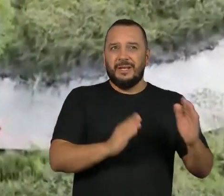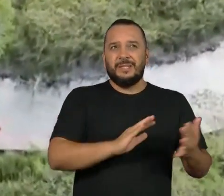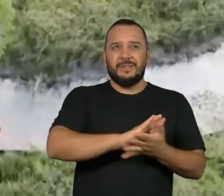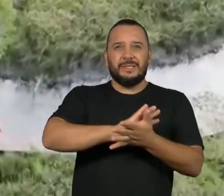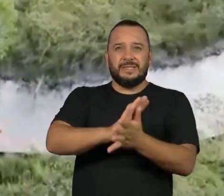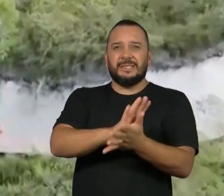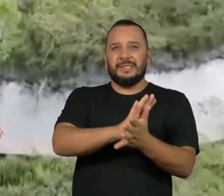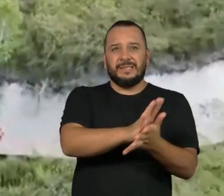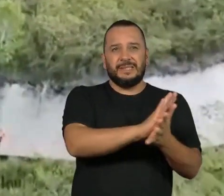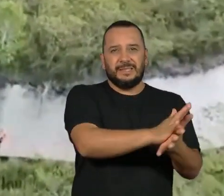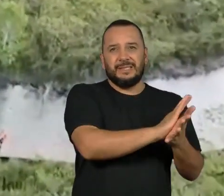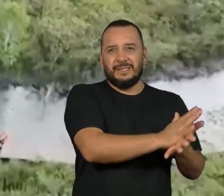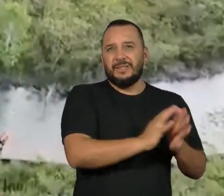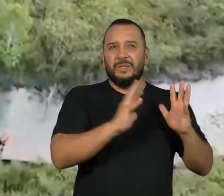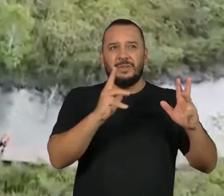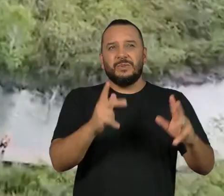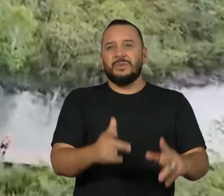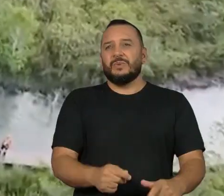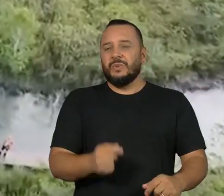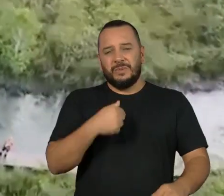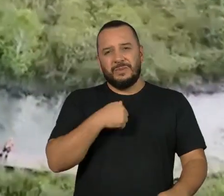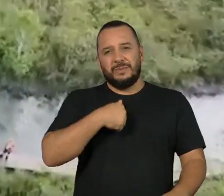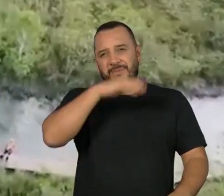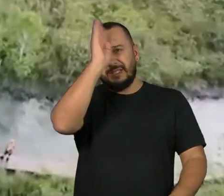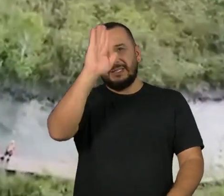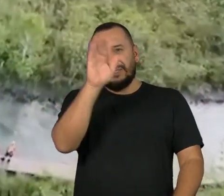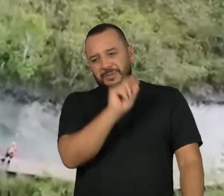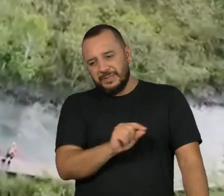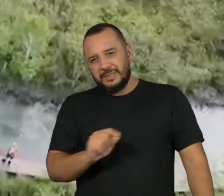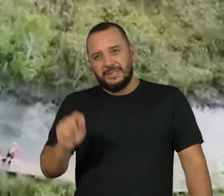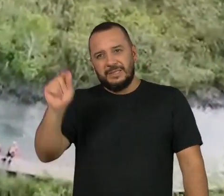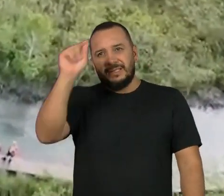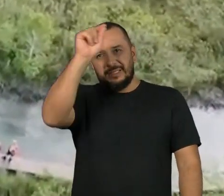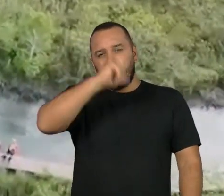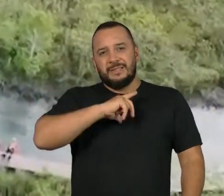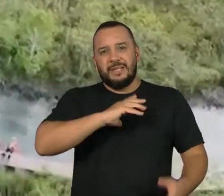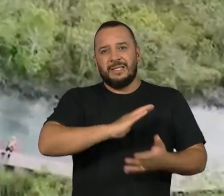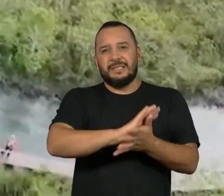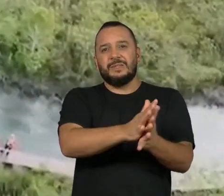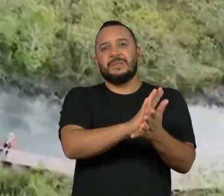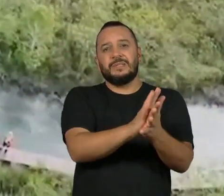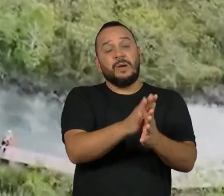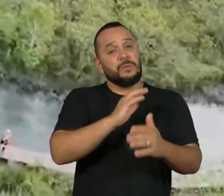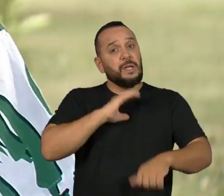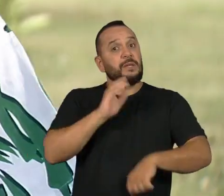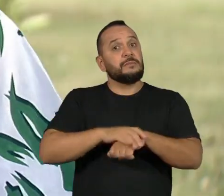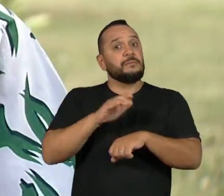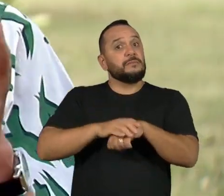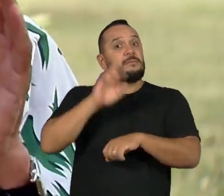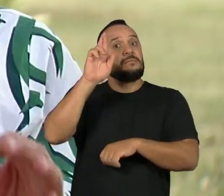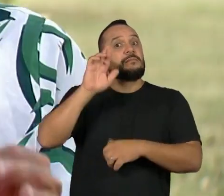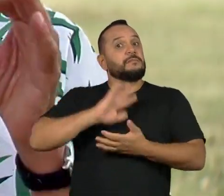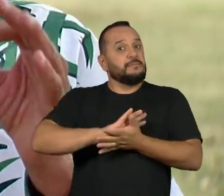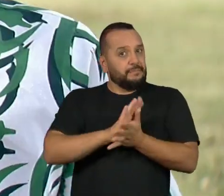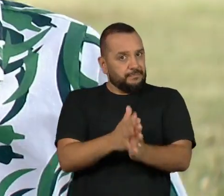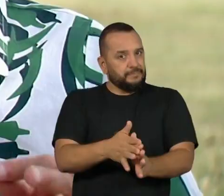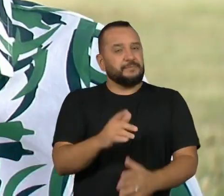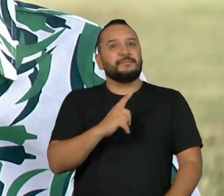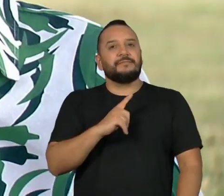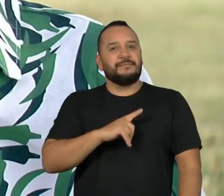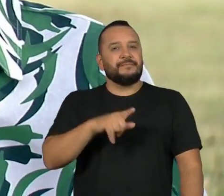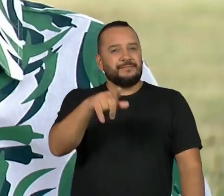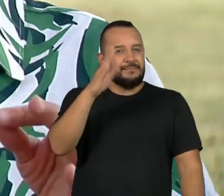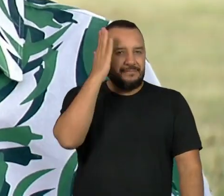destrutivo de todos os biomas. Se há destruição, há destruidores, né? E os